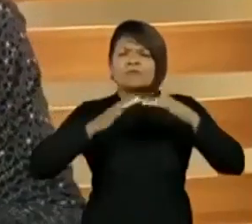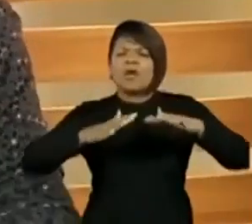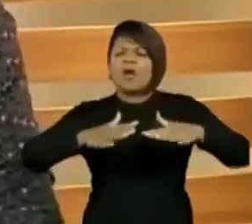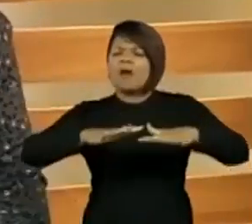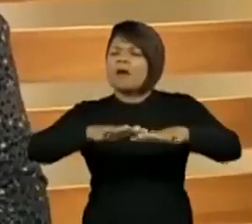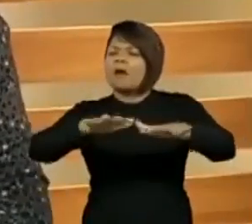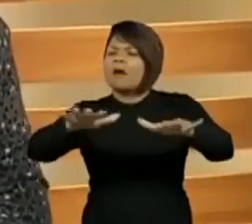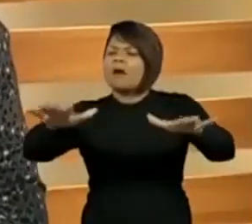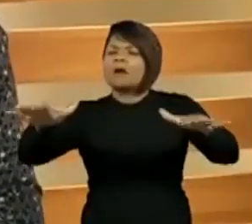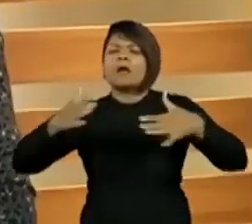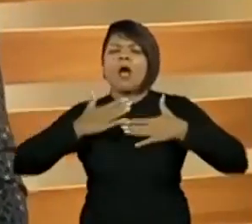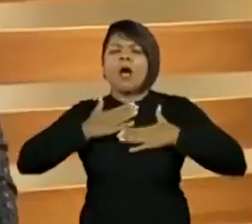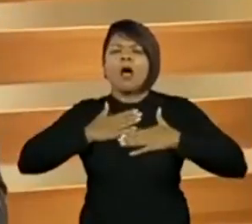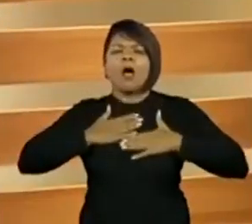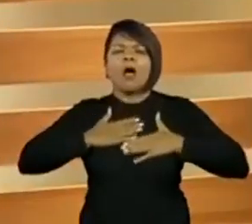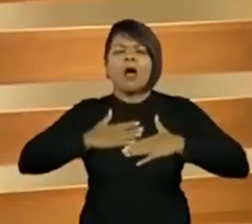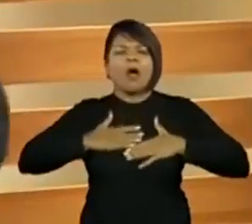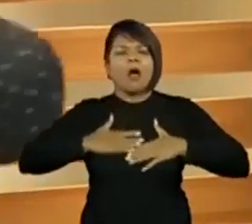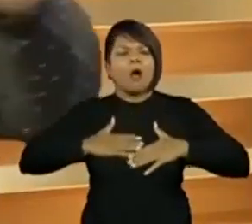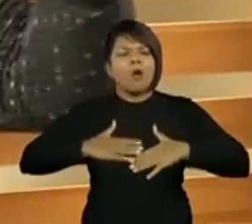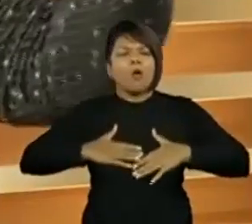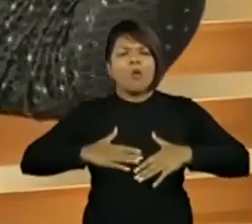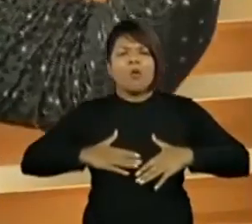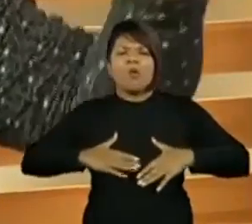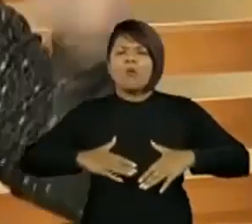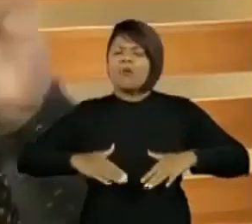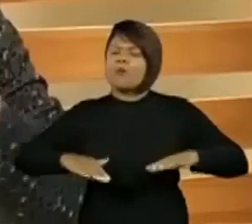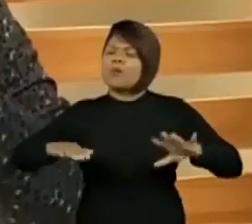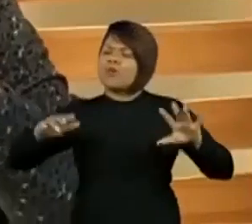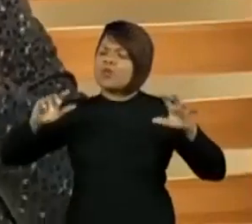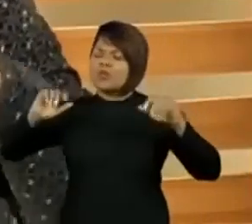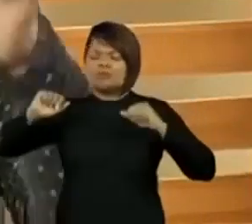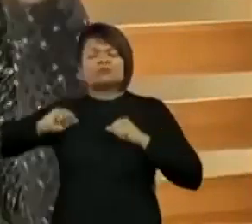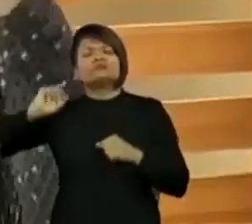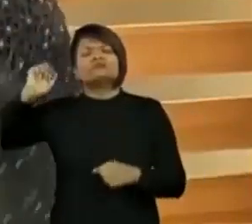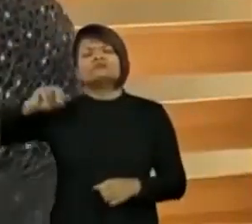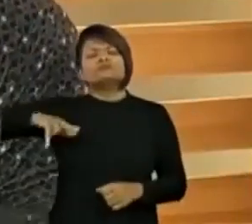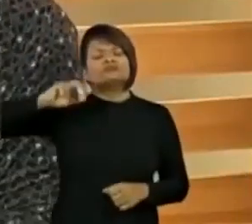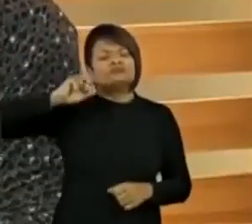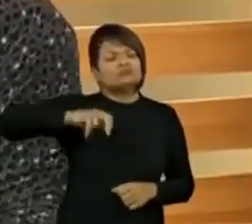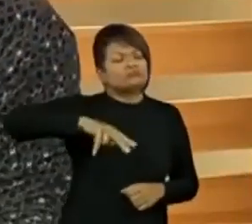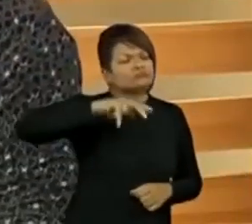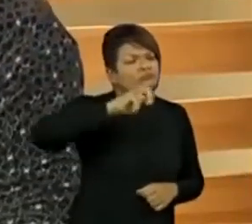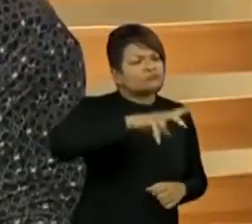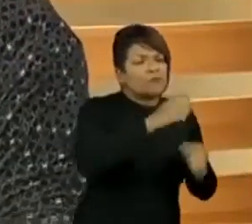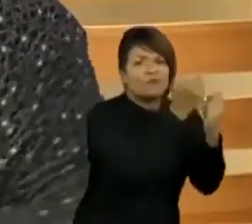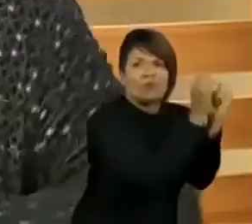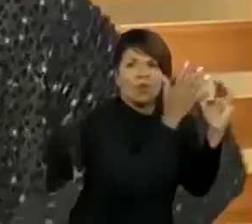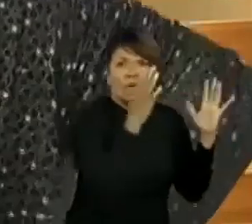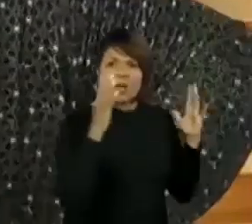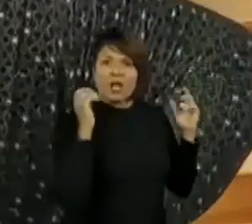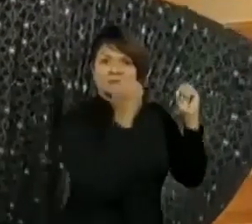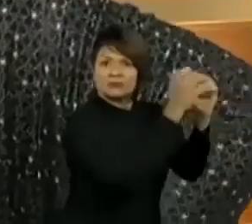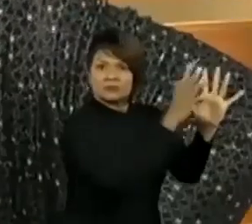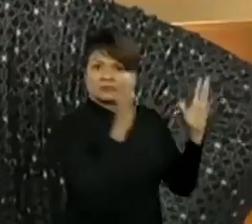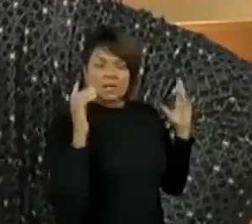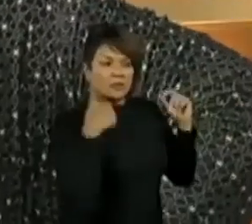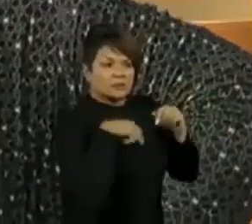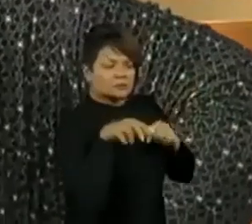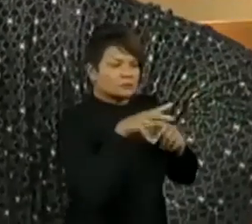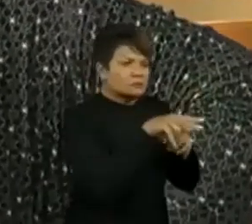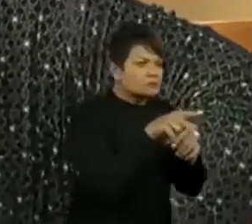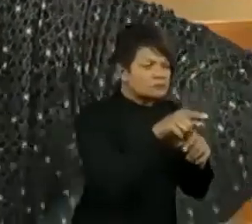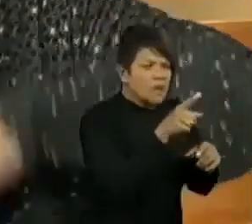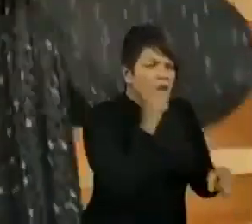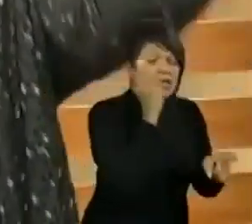animais estivessem muito distantes. Ela se pôs a entrar pela floresta para encontrar os animais. O primeiro que ela encontrou foi